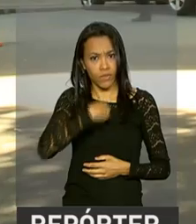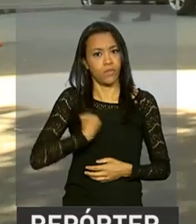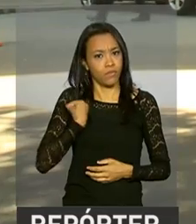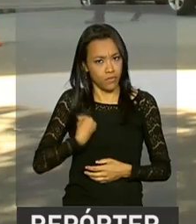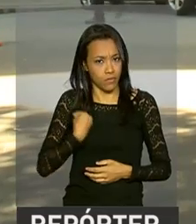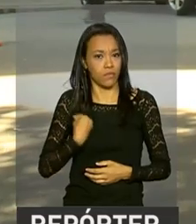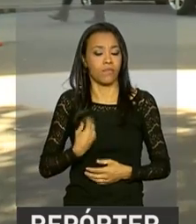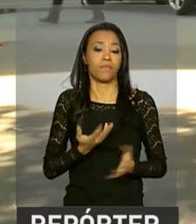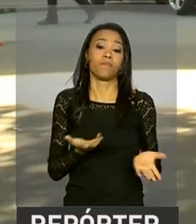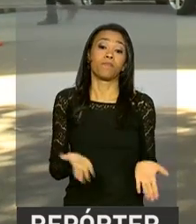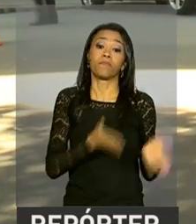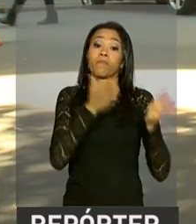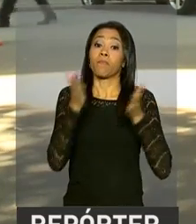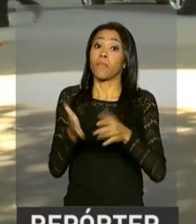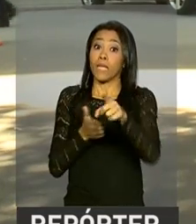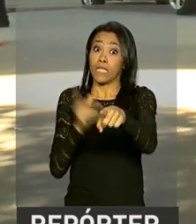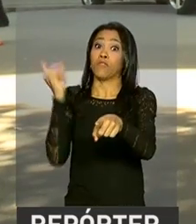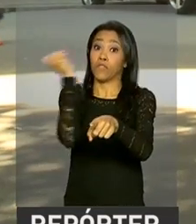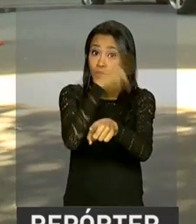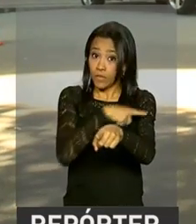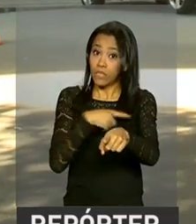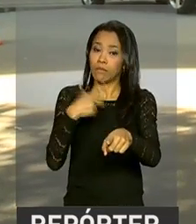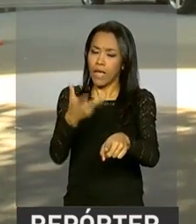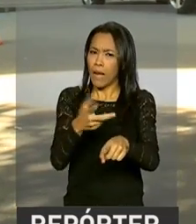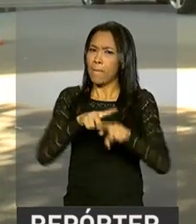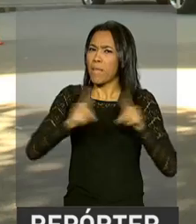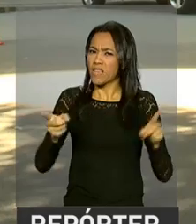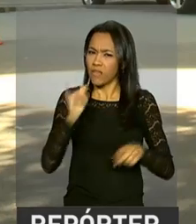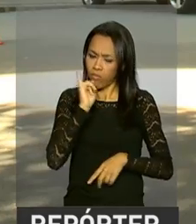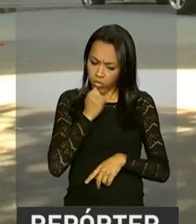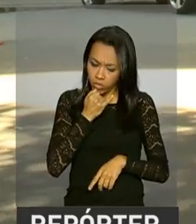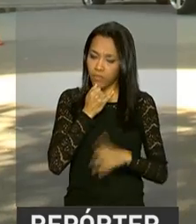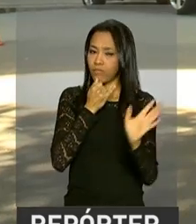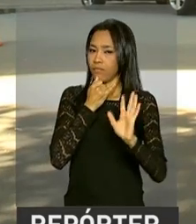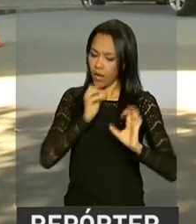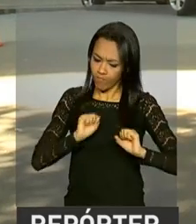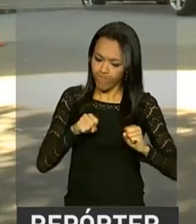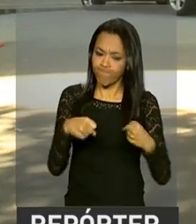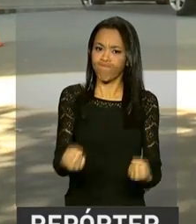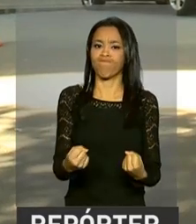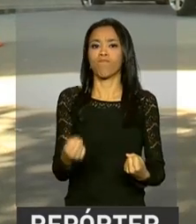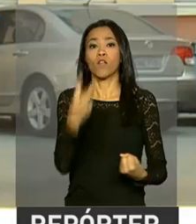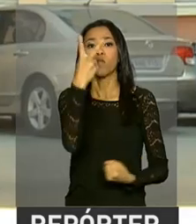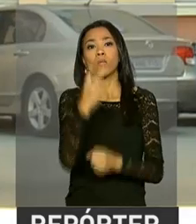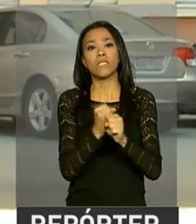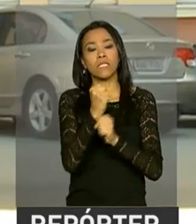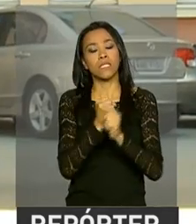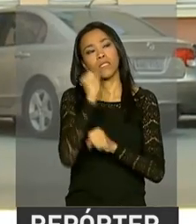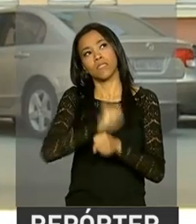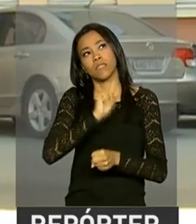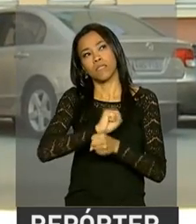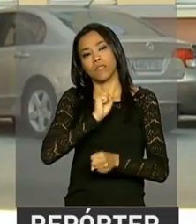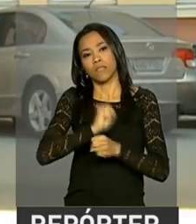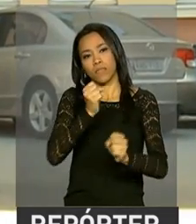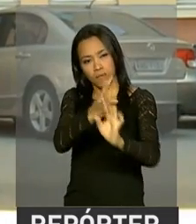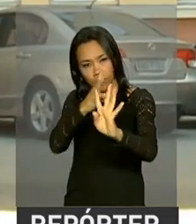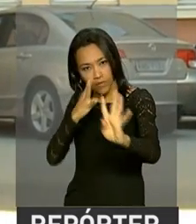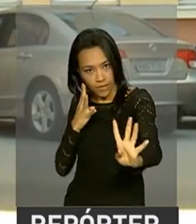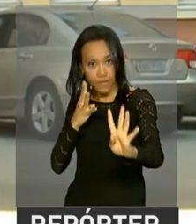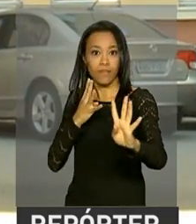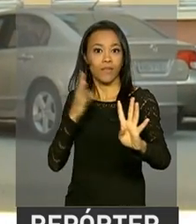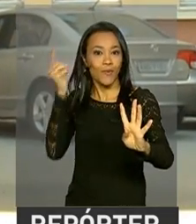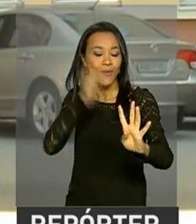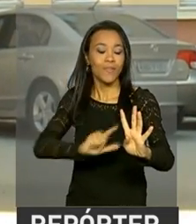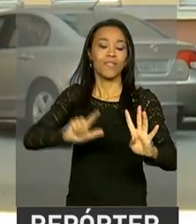difícil. Apesar de toda a dificuldade, Patrícia não desanimou. E depois de 2 anos na fila de espera, a boa